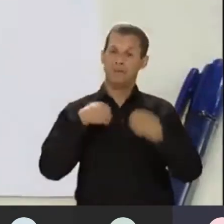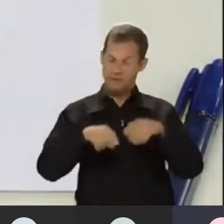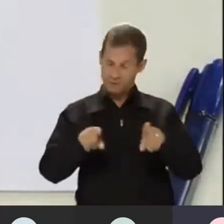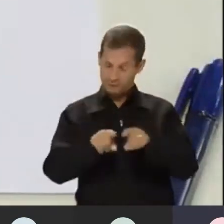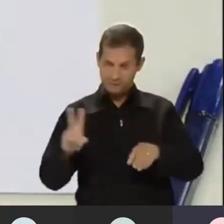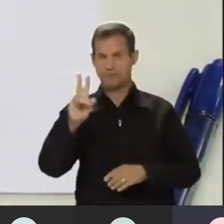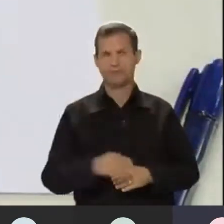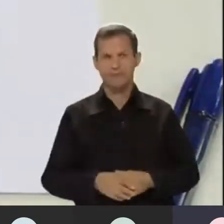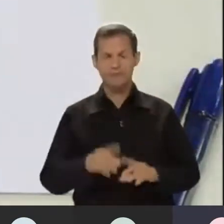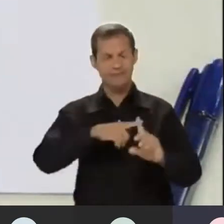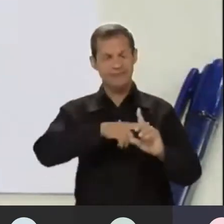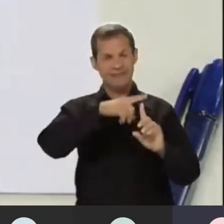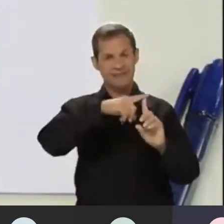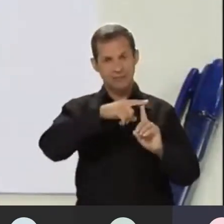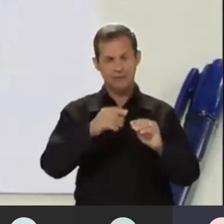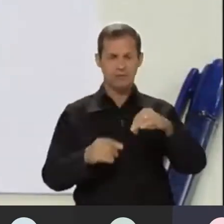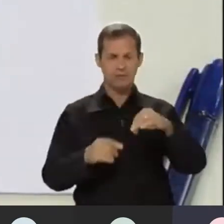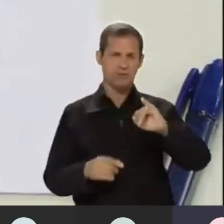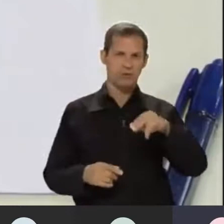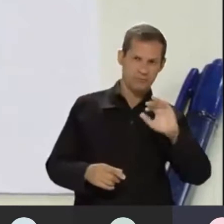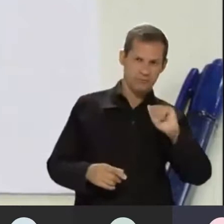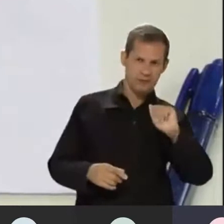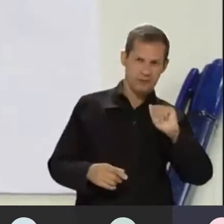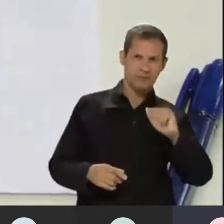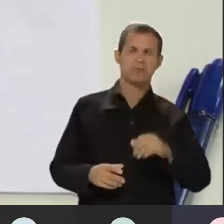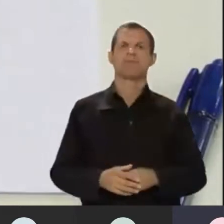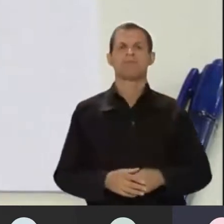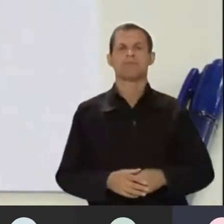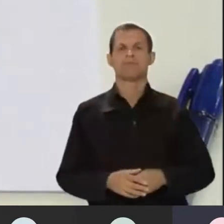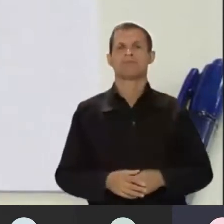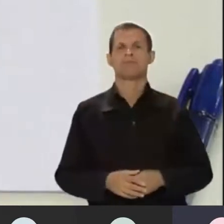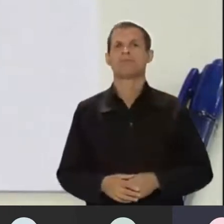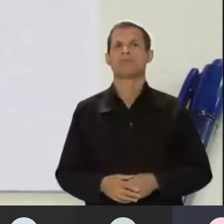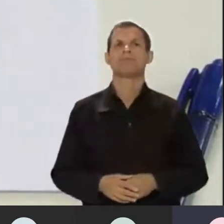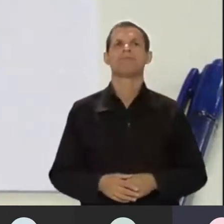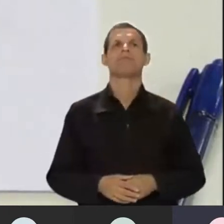dos valores da temperatura mínima.